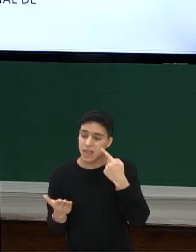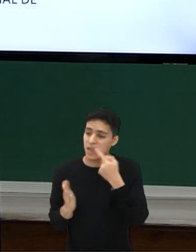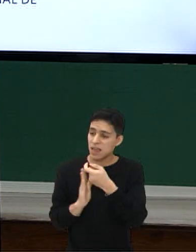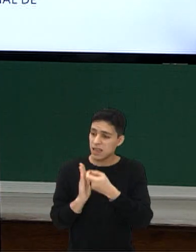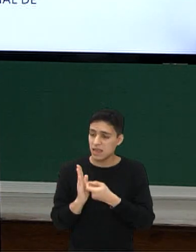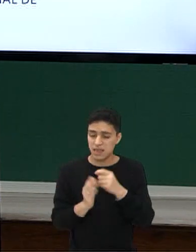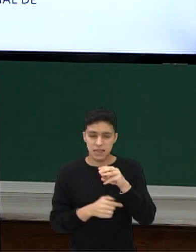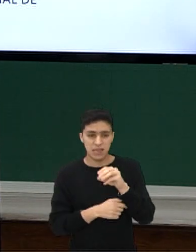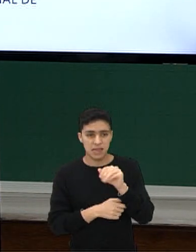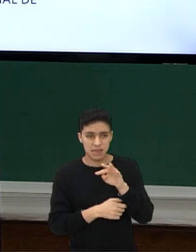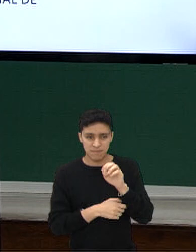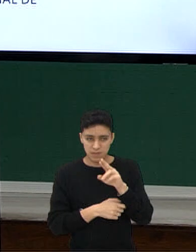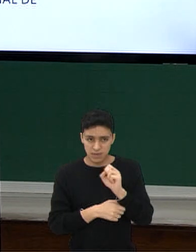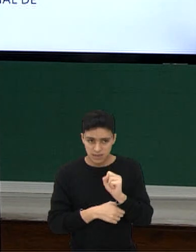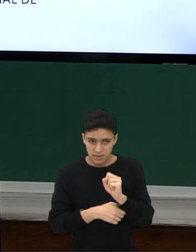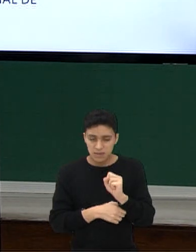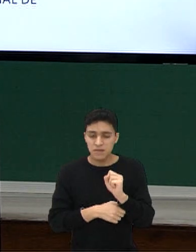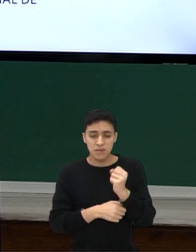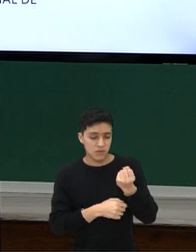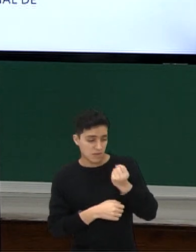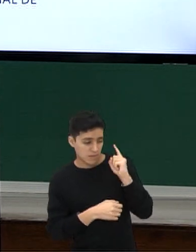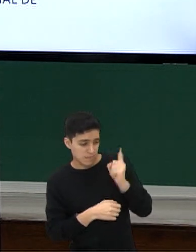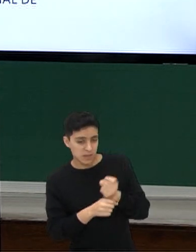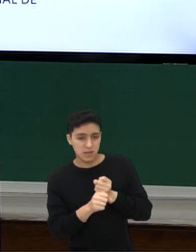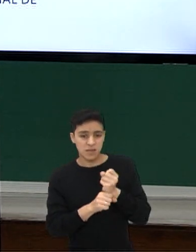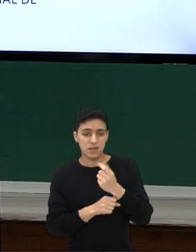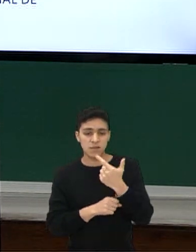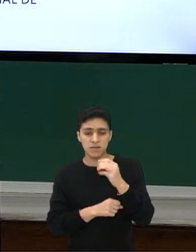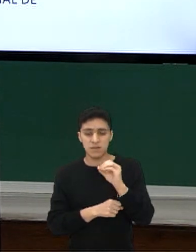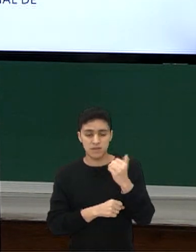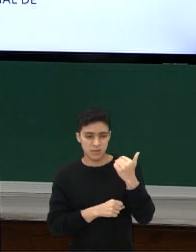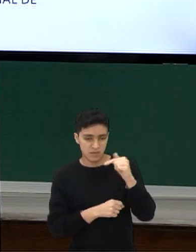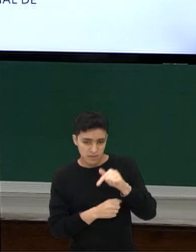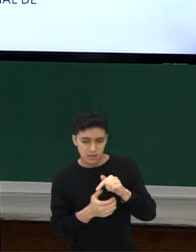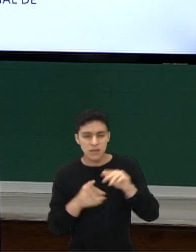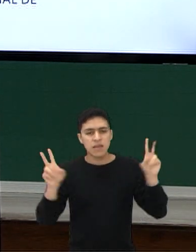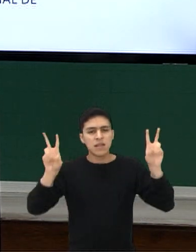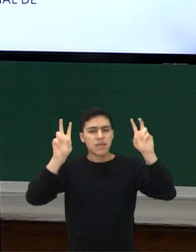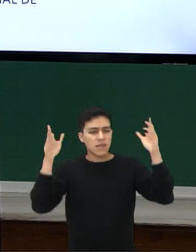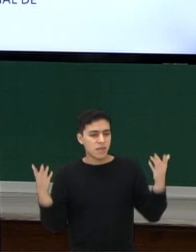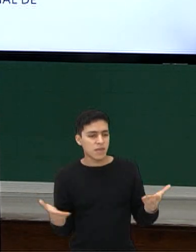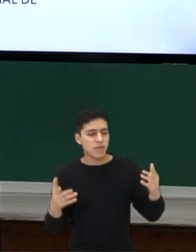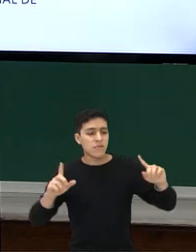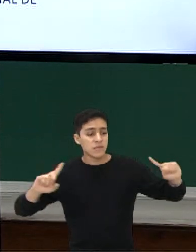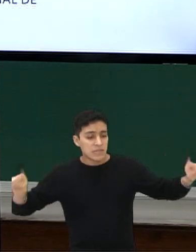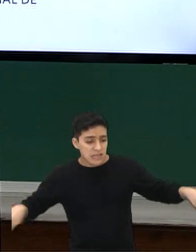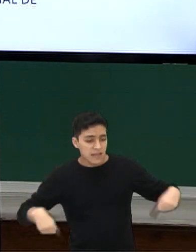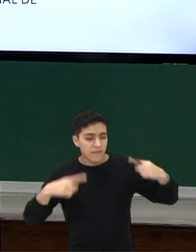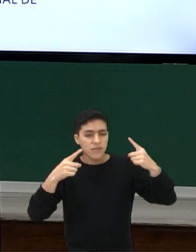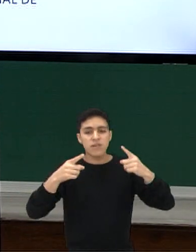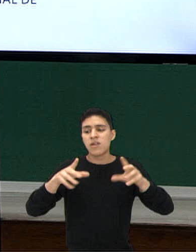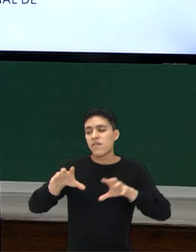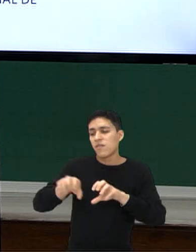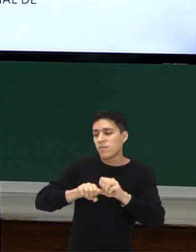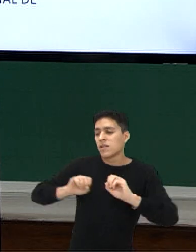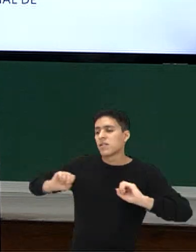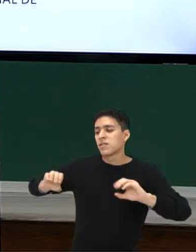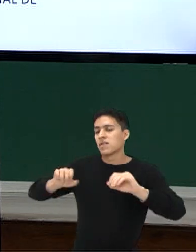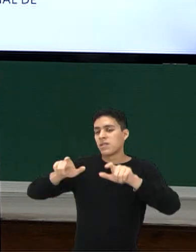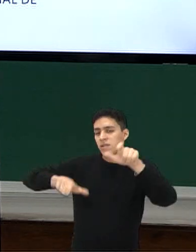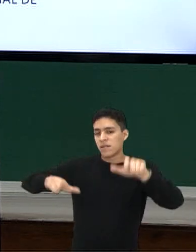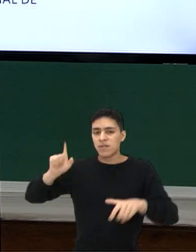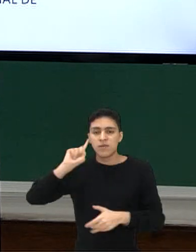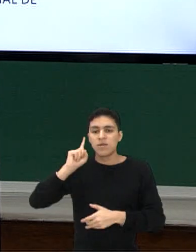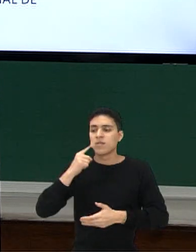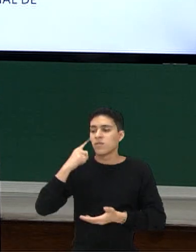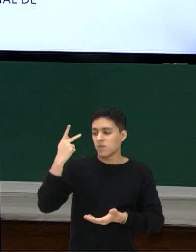do Matheus Rosi, redação nota 1000 de 2017, e o tema era os desafios da formação educacional de